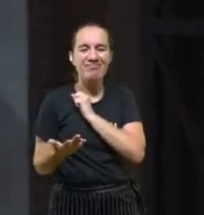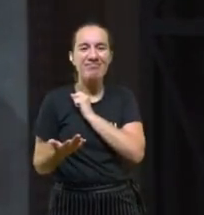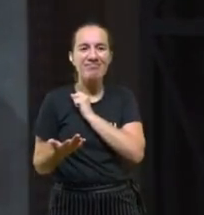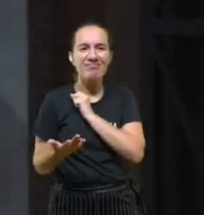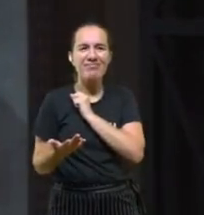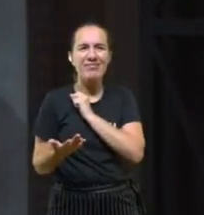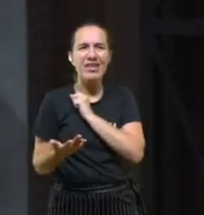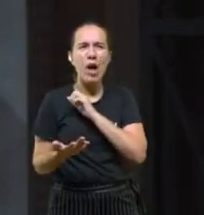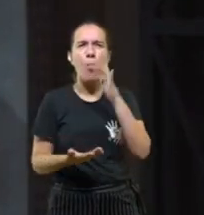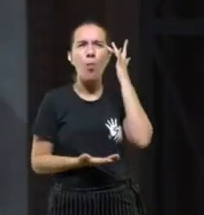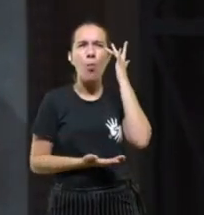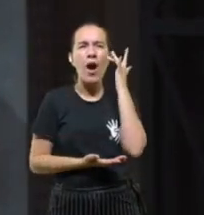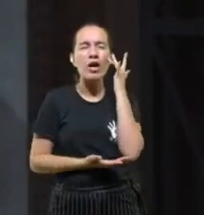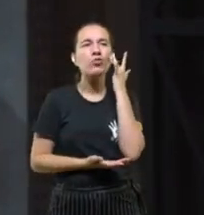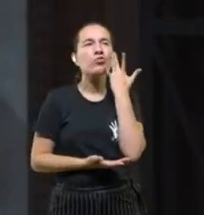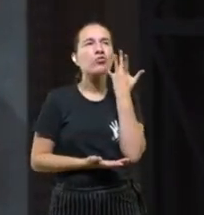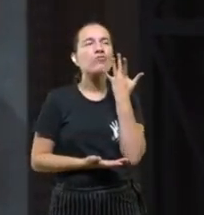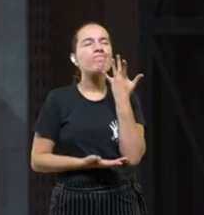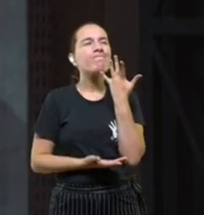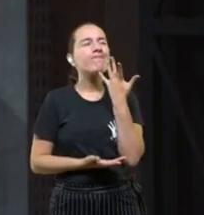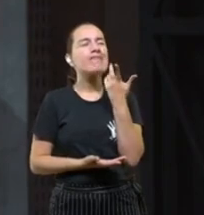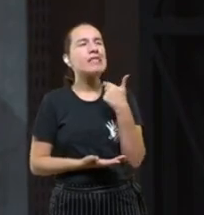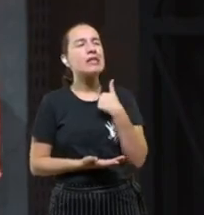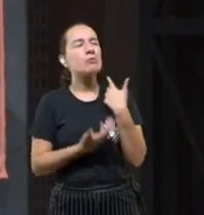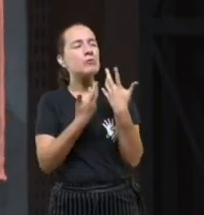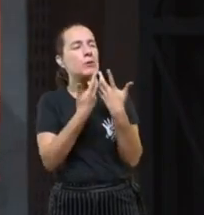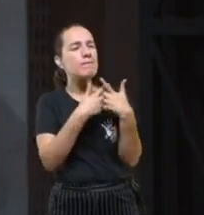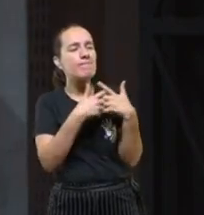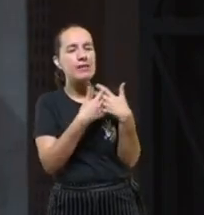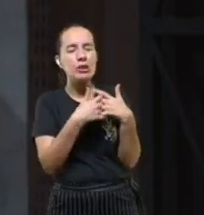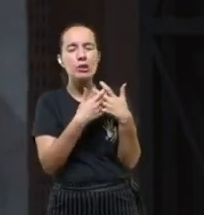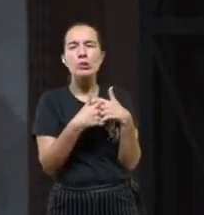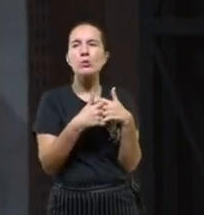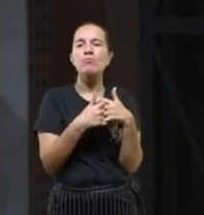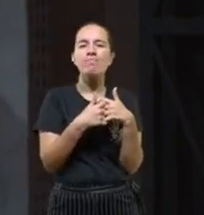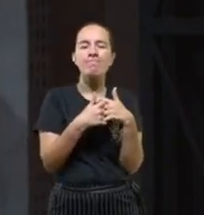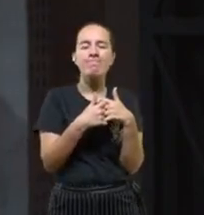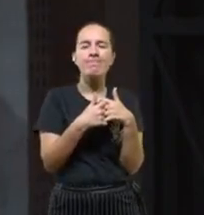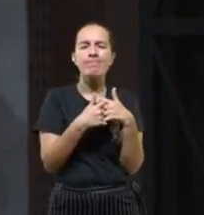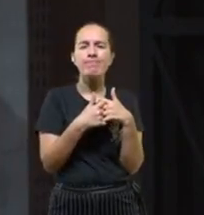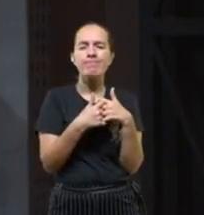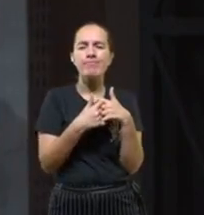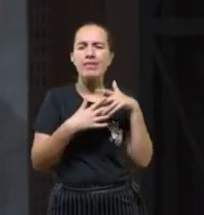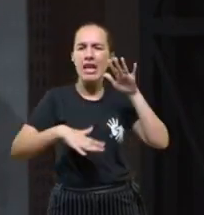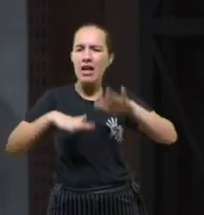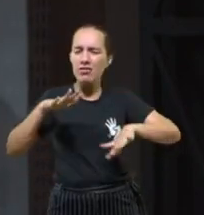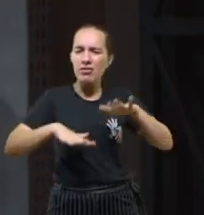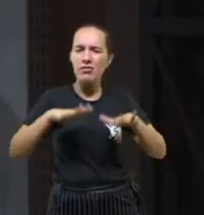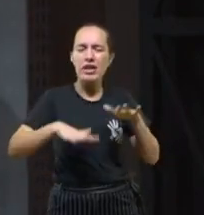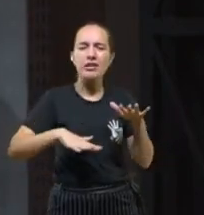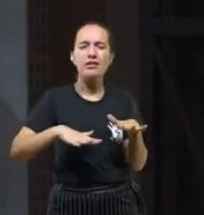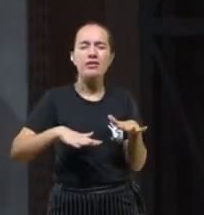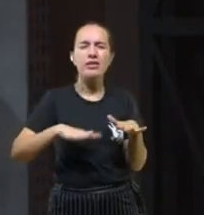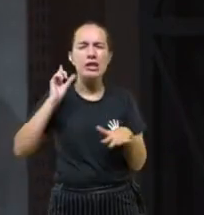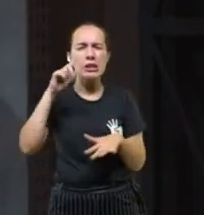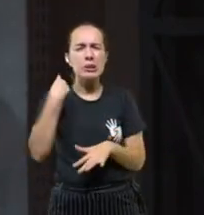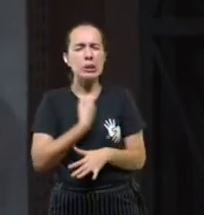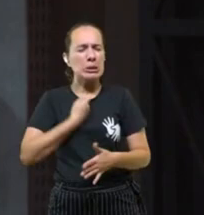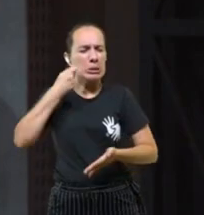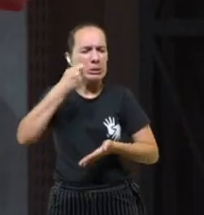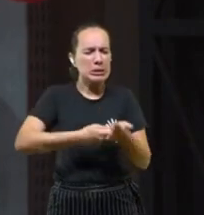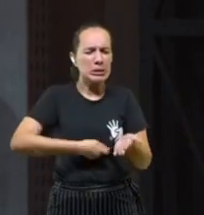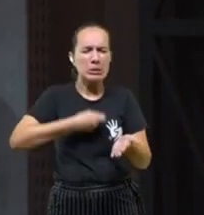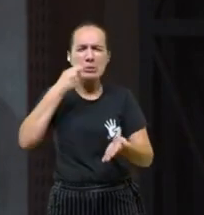eu acho que, então com isso eu fico pensando, eu acho que às vezes, sabe, nós estamos